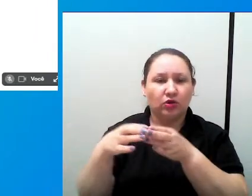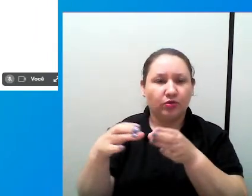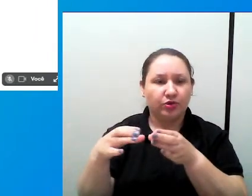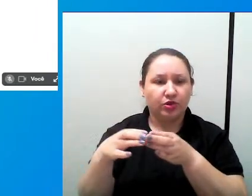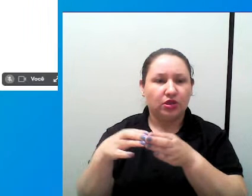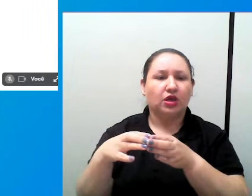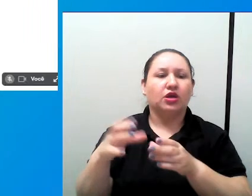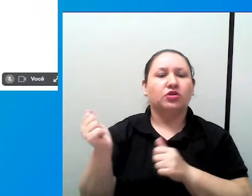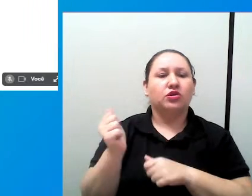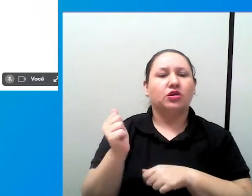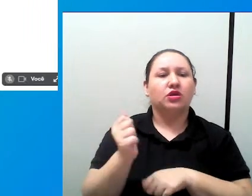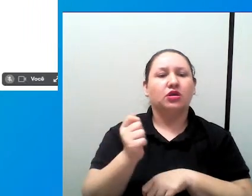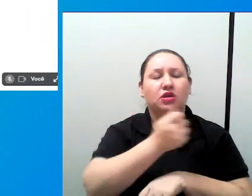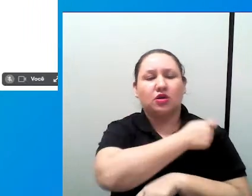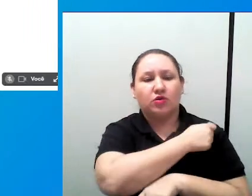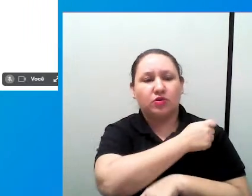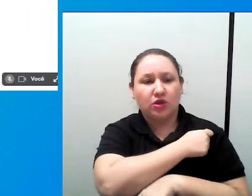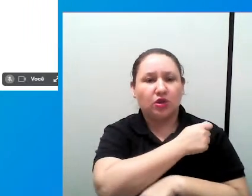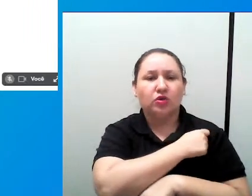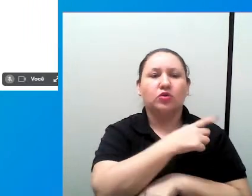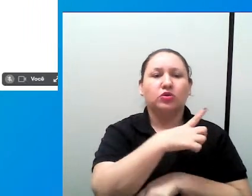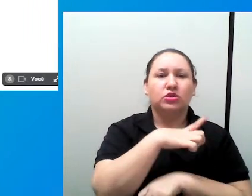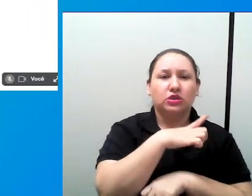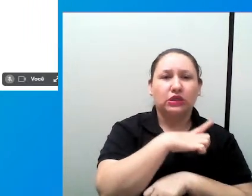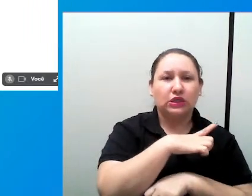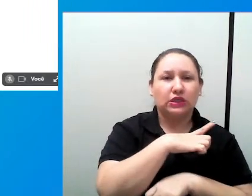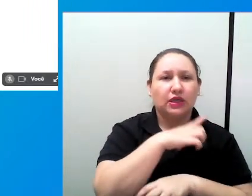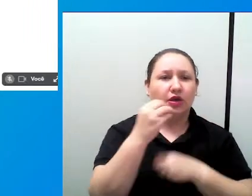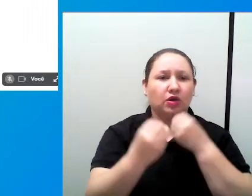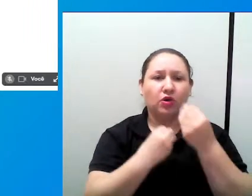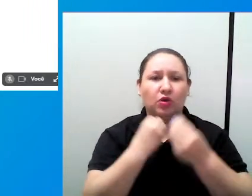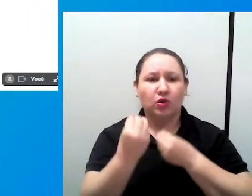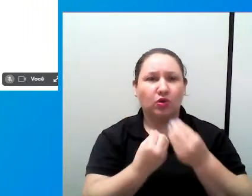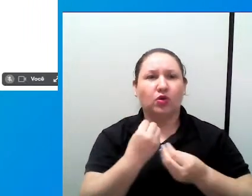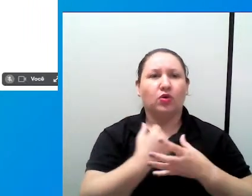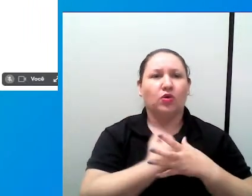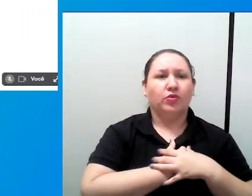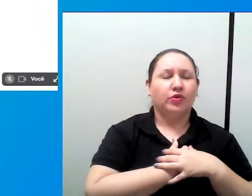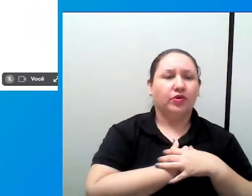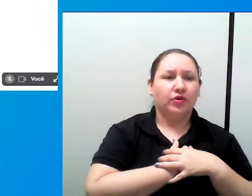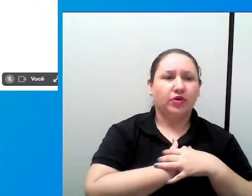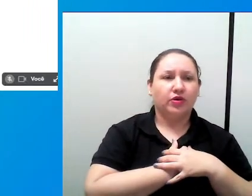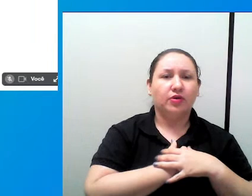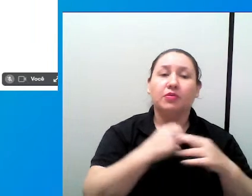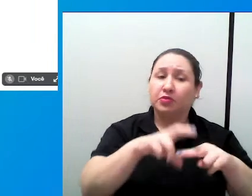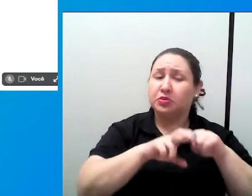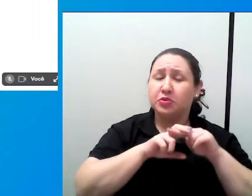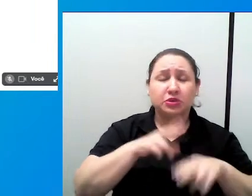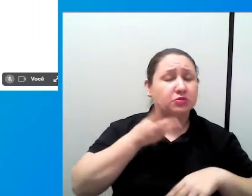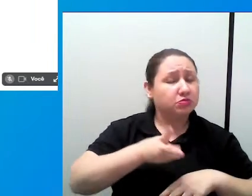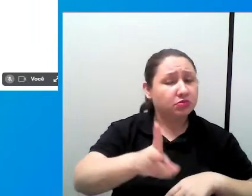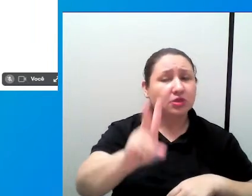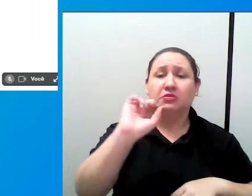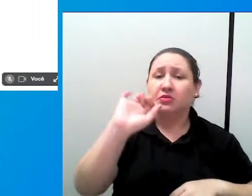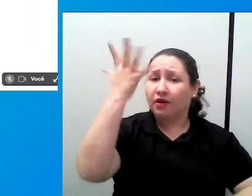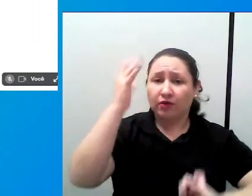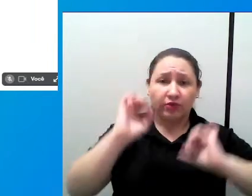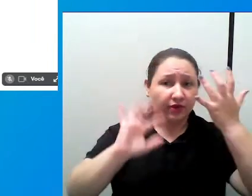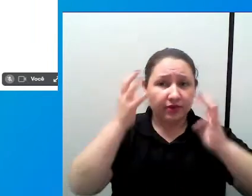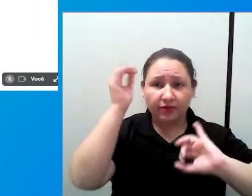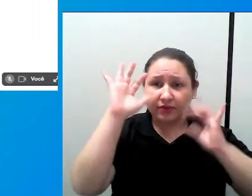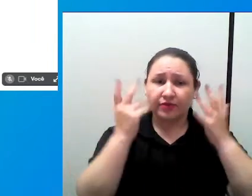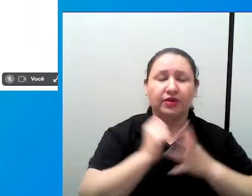comunidade. Os alunos, eles se apresentam aqui, mas eles voltam para a comunidade para realizar essa partilha de saberes. E isso acontece a todo momento, durante todo o